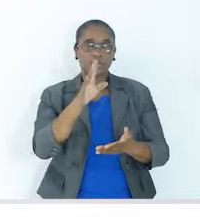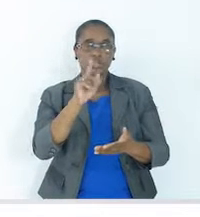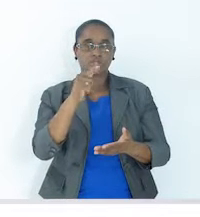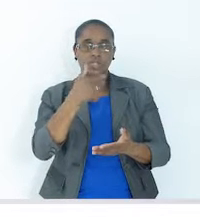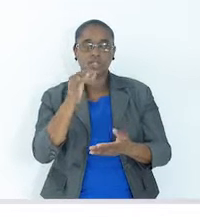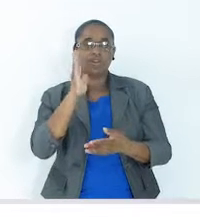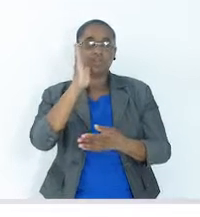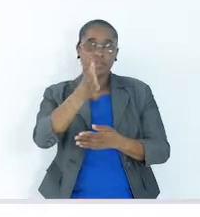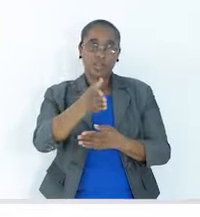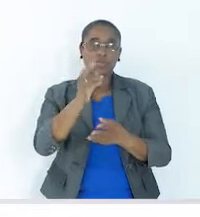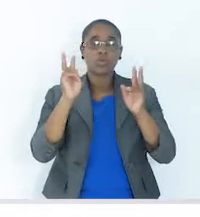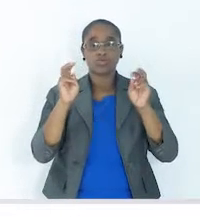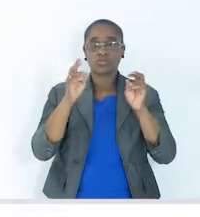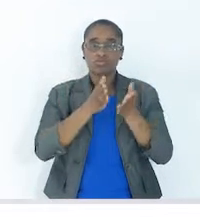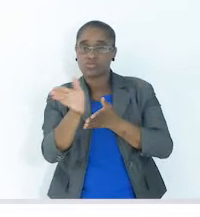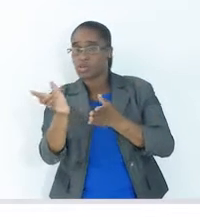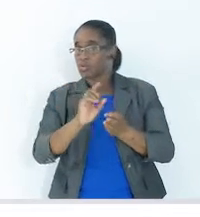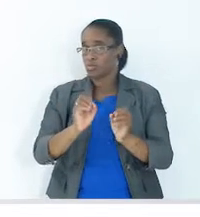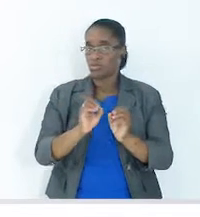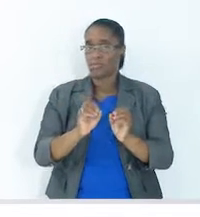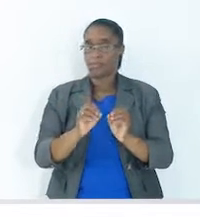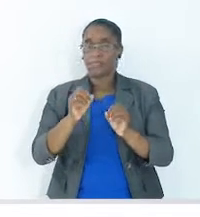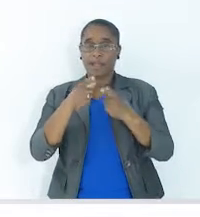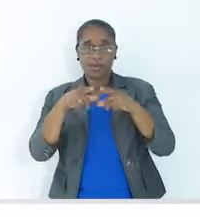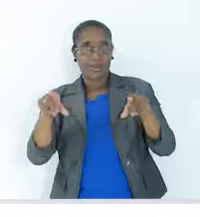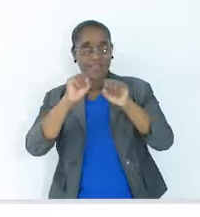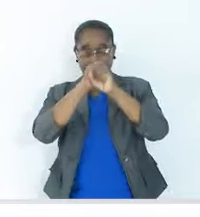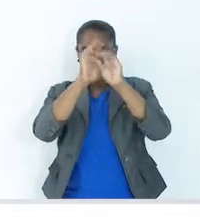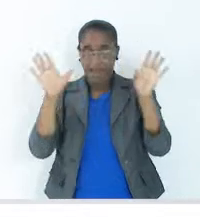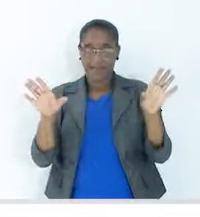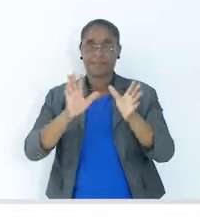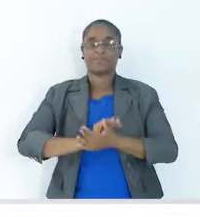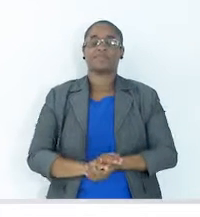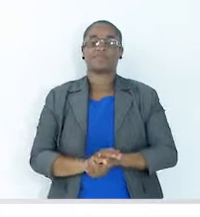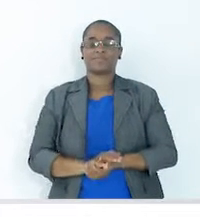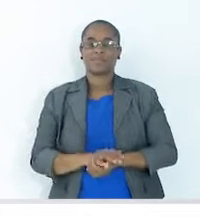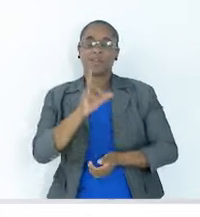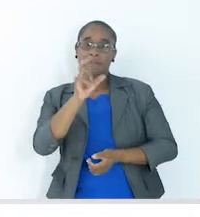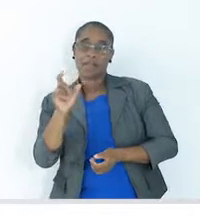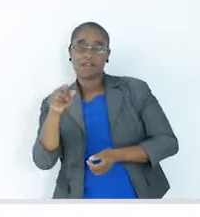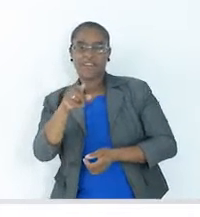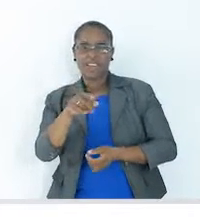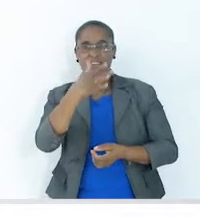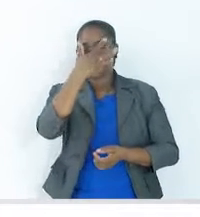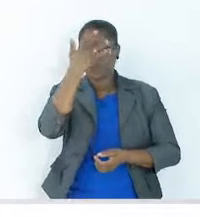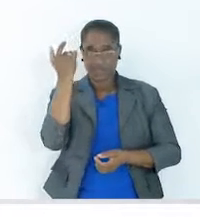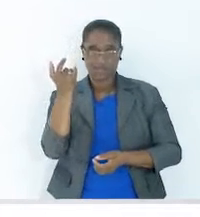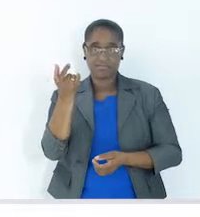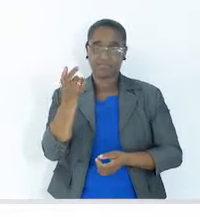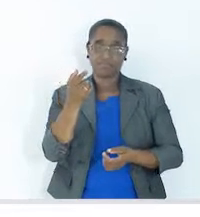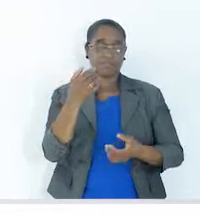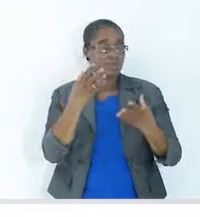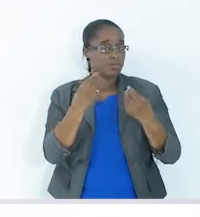desviar. A linguagem é clara, ok? O vocabulário ali é tão simples, é